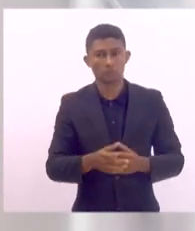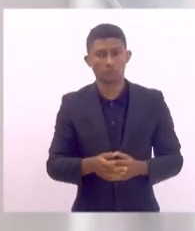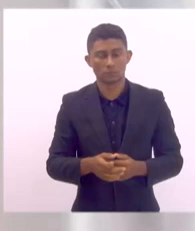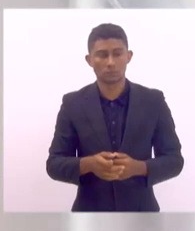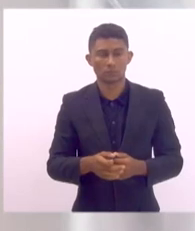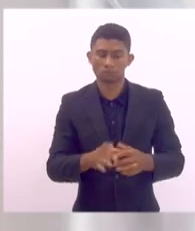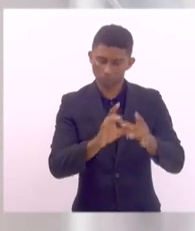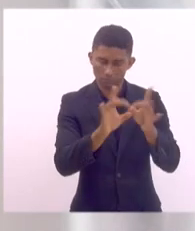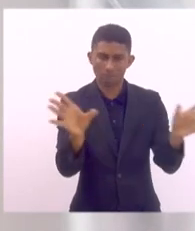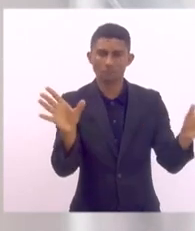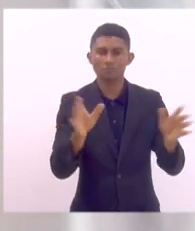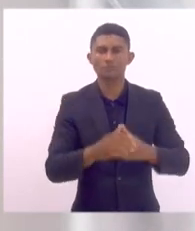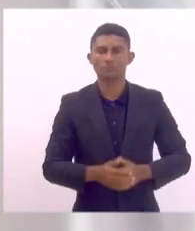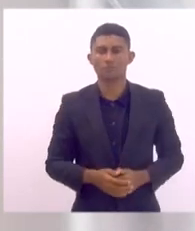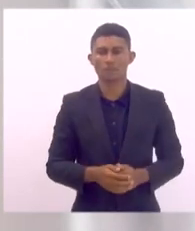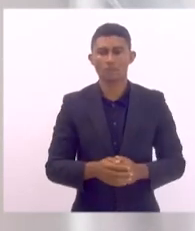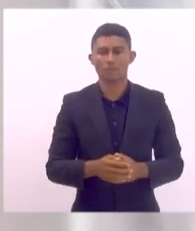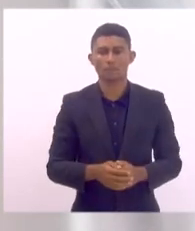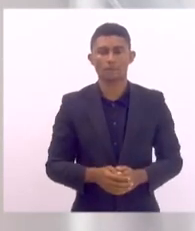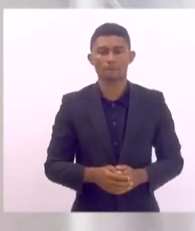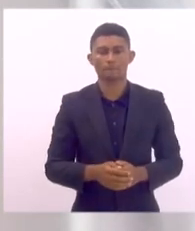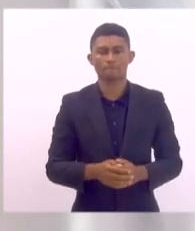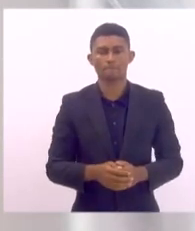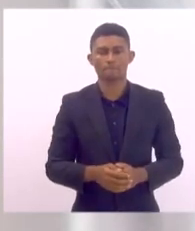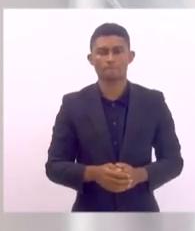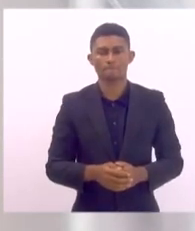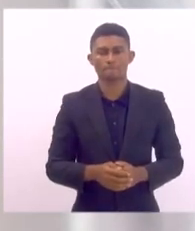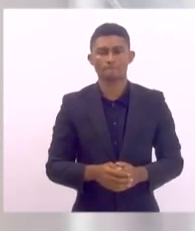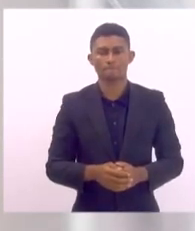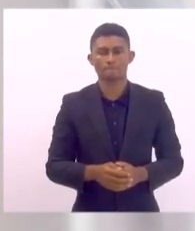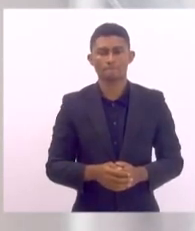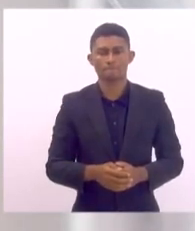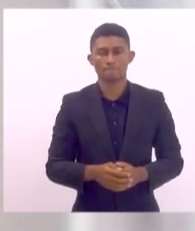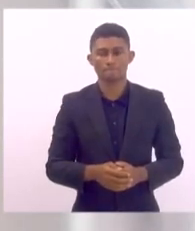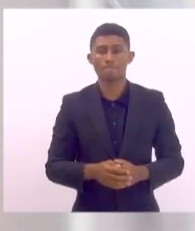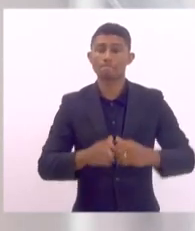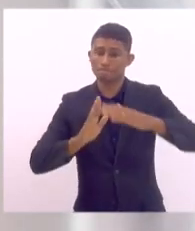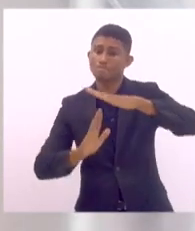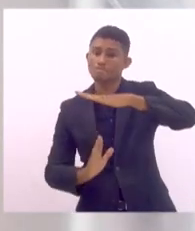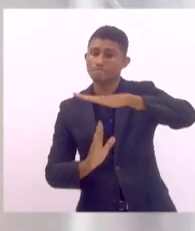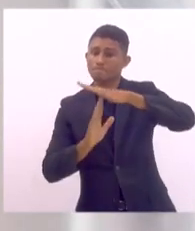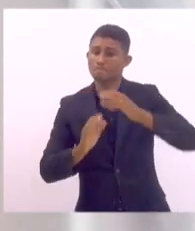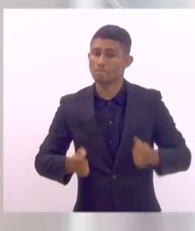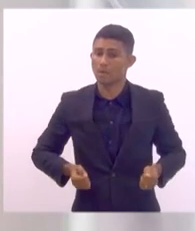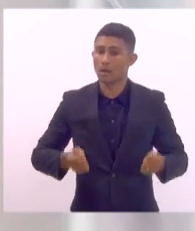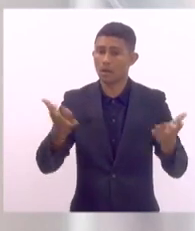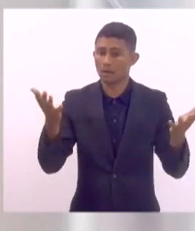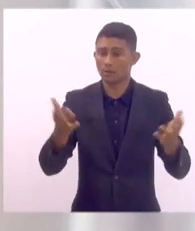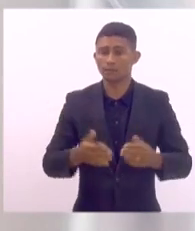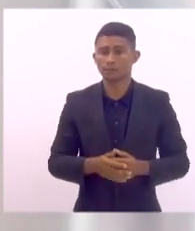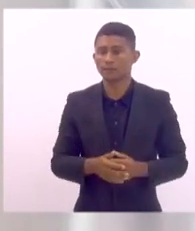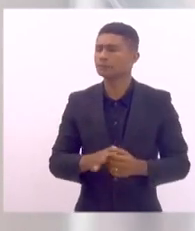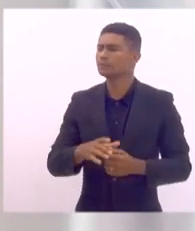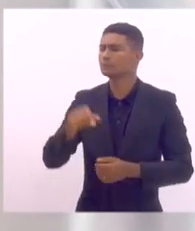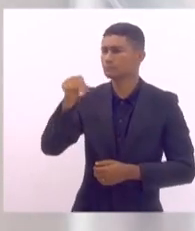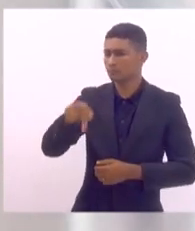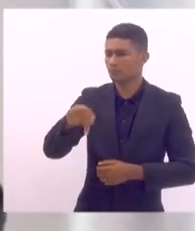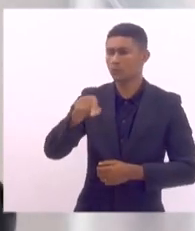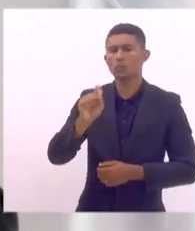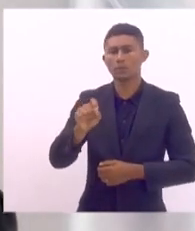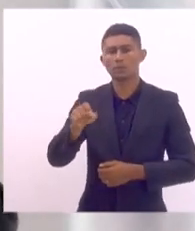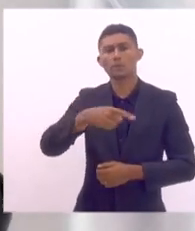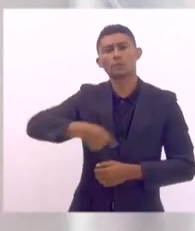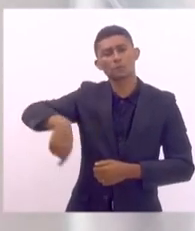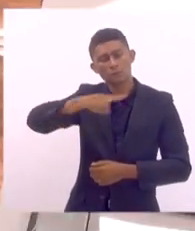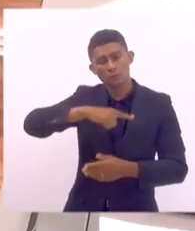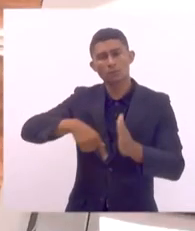não. É desse tanto. Bom, teto do gasto com correção. Não, esse aqui, na verdade, presidente, a gente já estava analisando